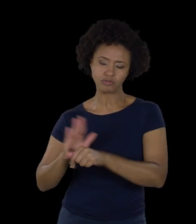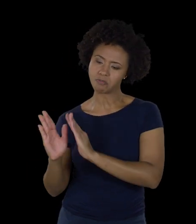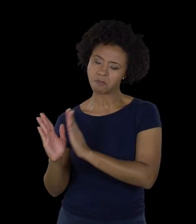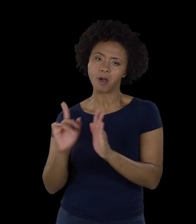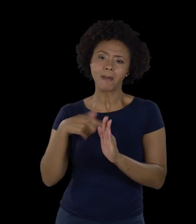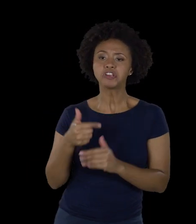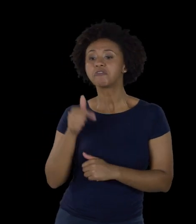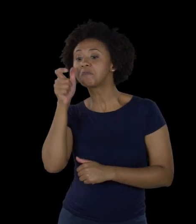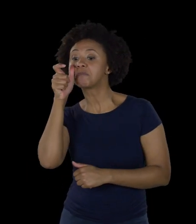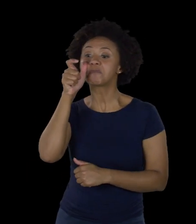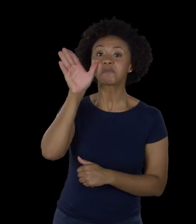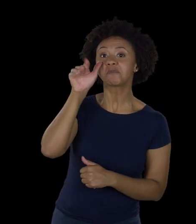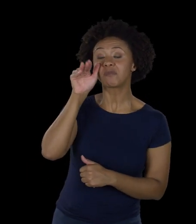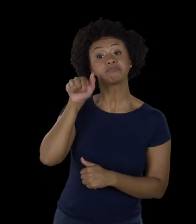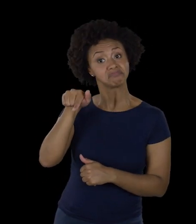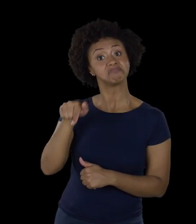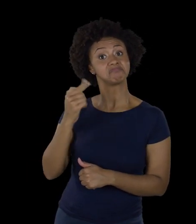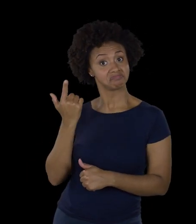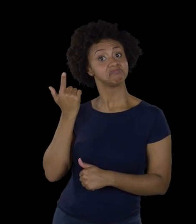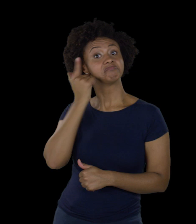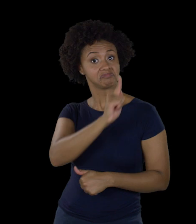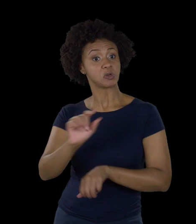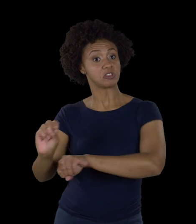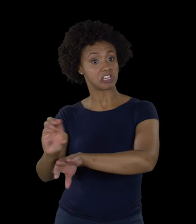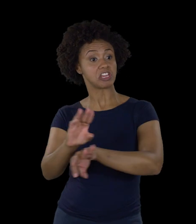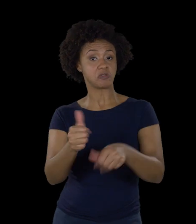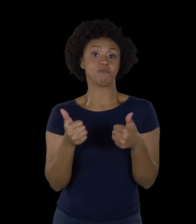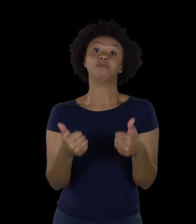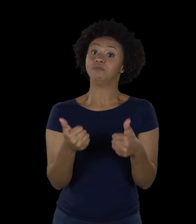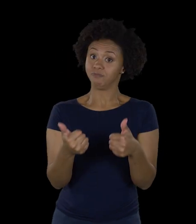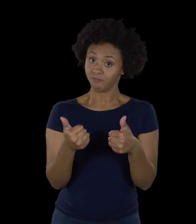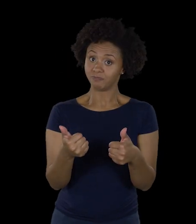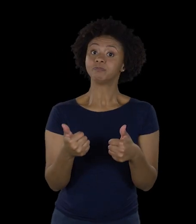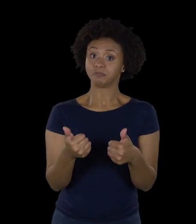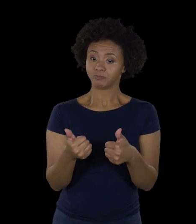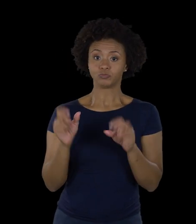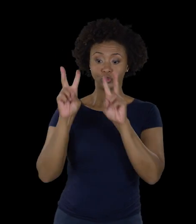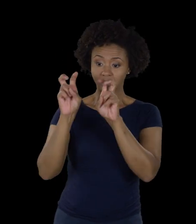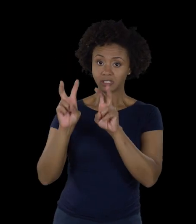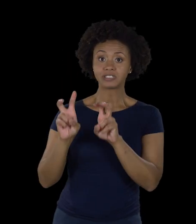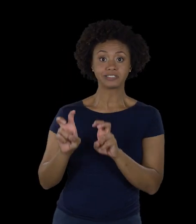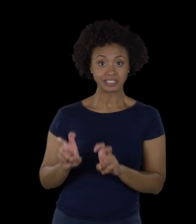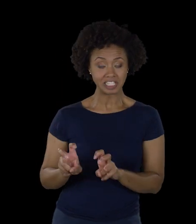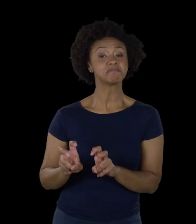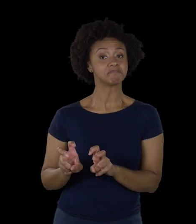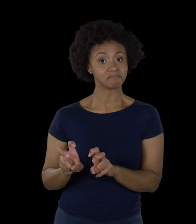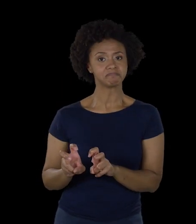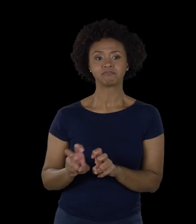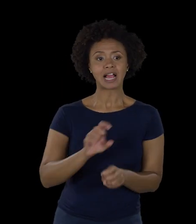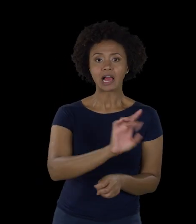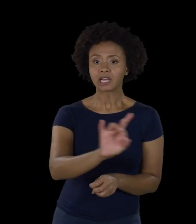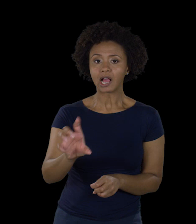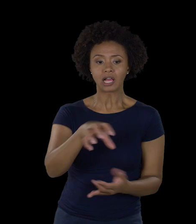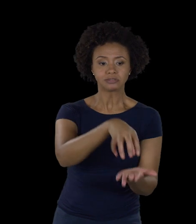meses e está colhendo ainda os resultados da aplicação desse conteúdo em parceria com essas instituições